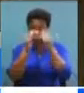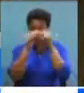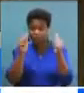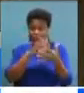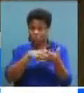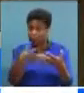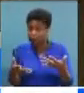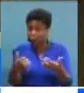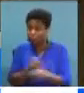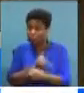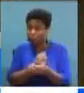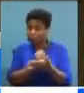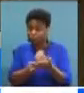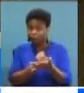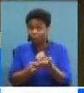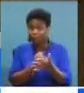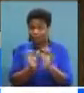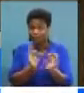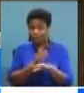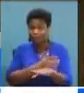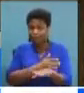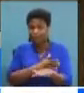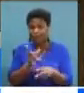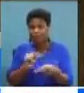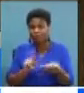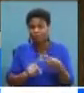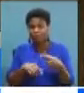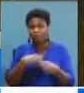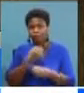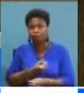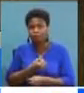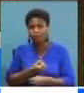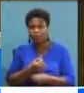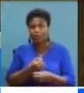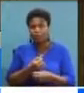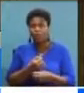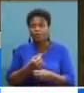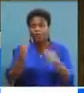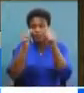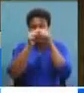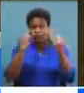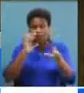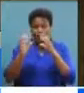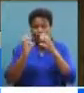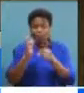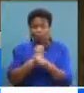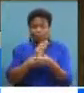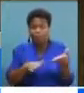de contingências, a consolidação e integração do sistema de comunicação de emergência,